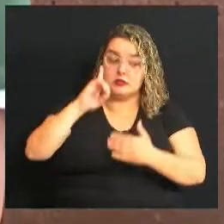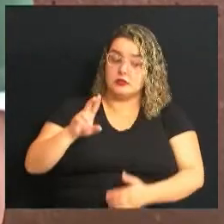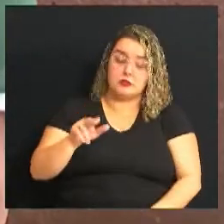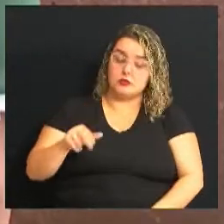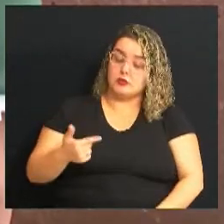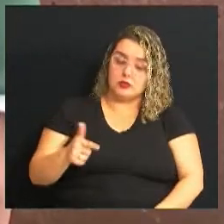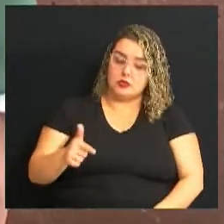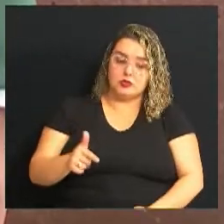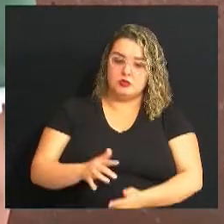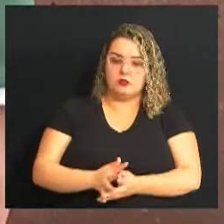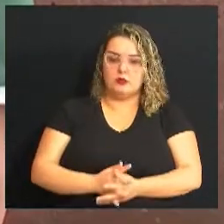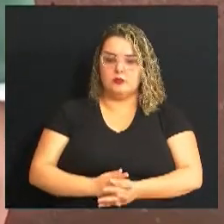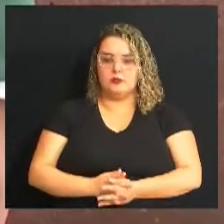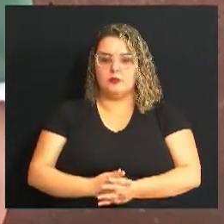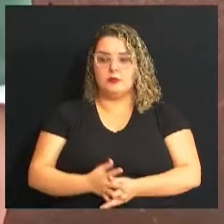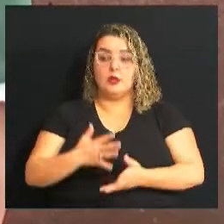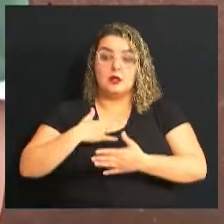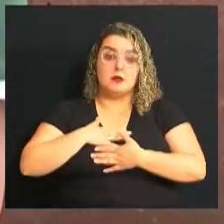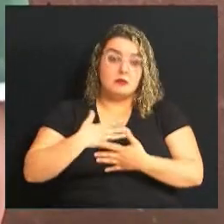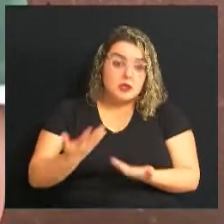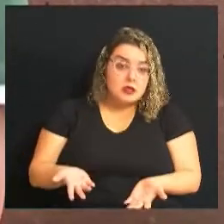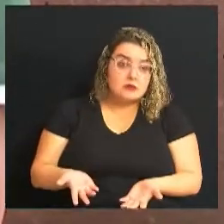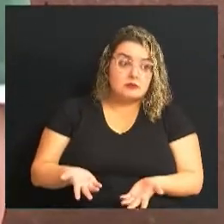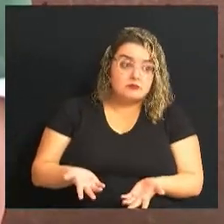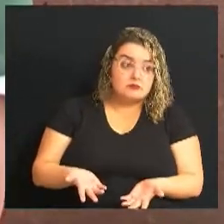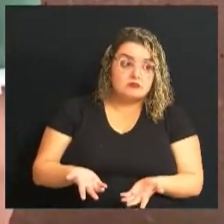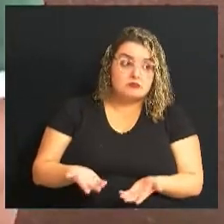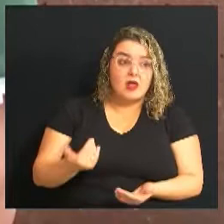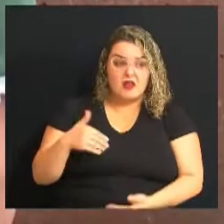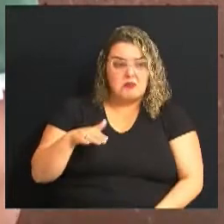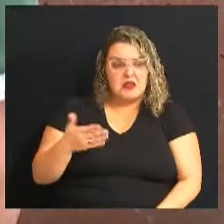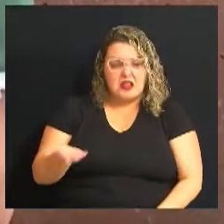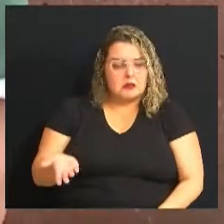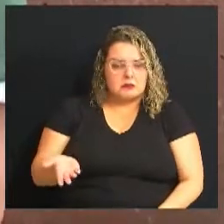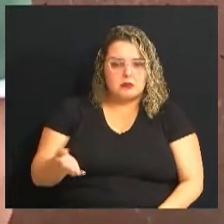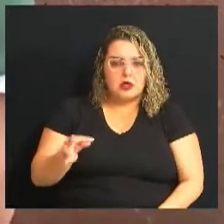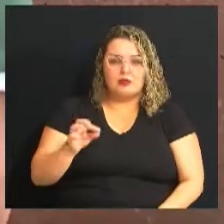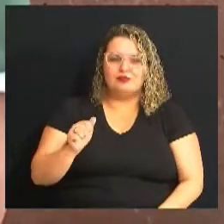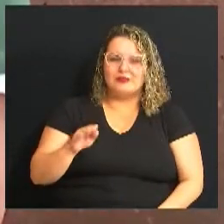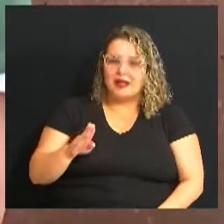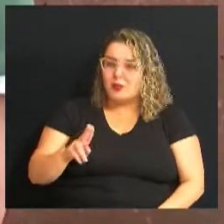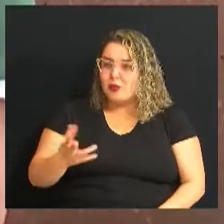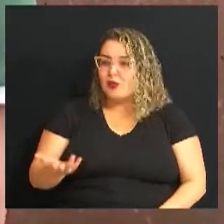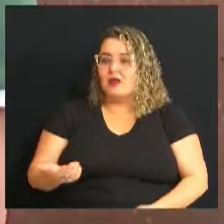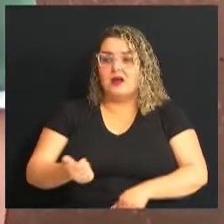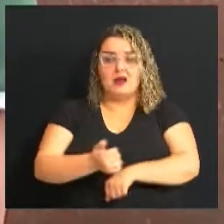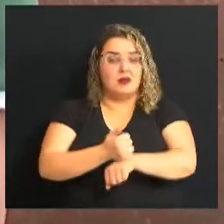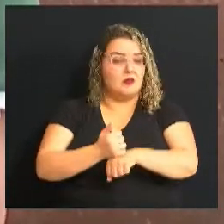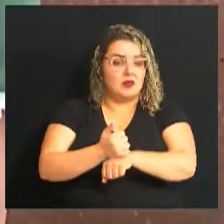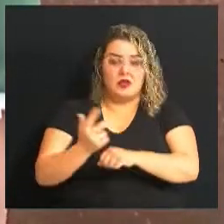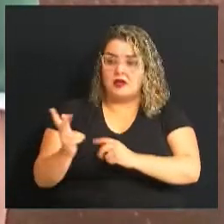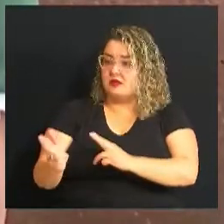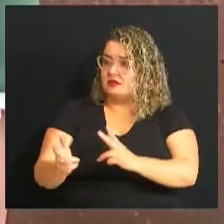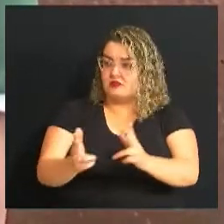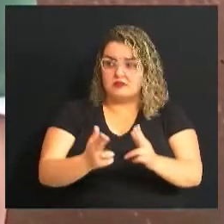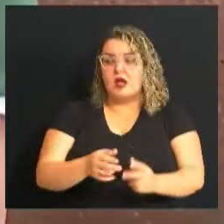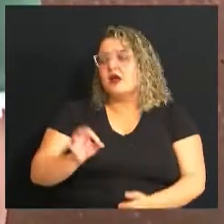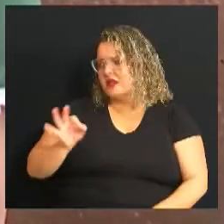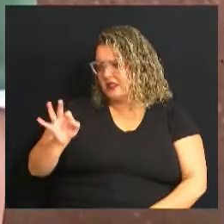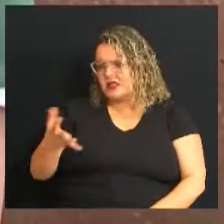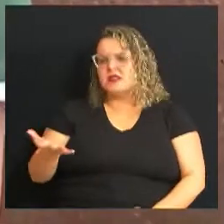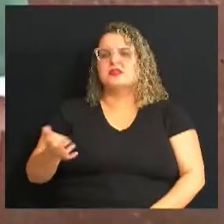Entendeu? Aí, pra mim, em si, é mais isso, porque é um tabu, é uma profissão como outra qualquer. Claro, sem dúvida. Vai da